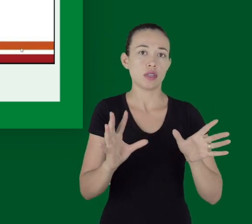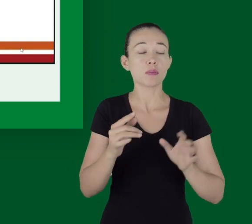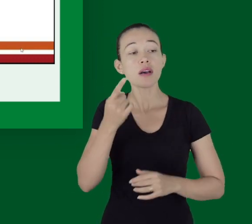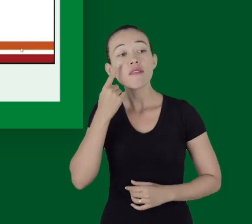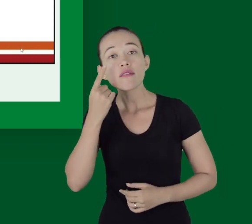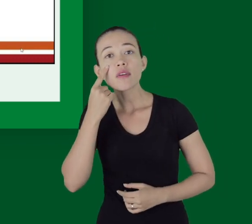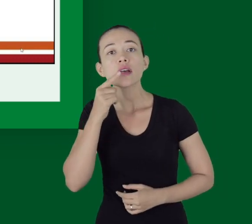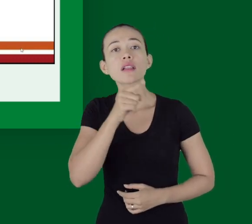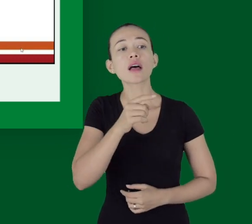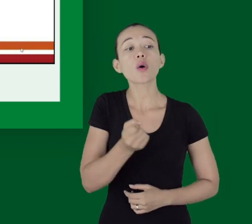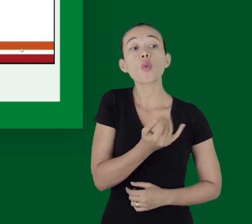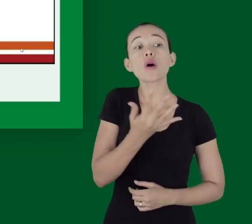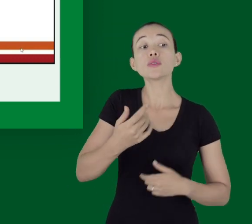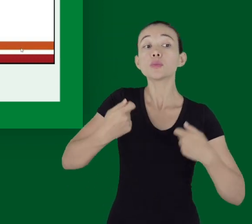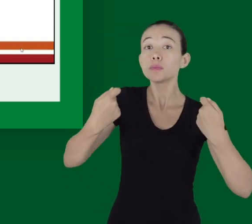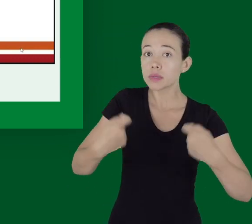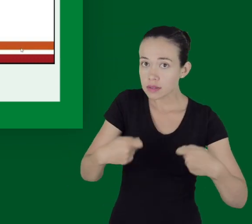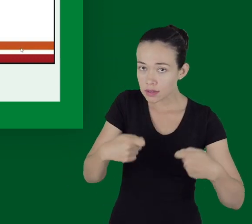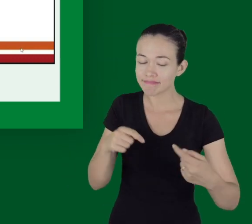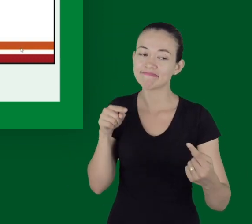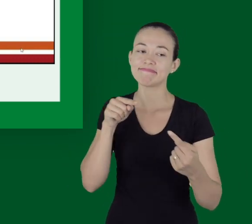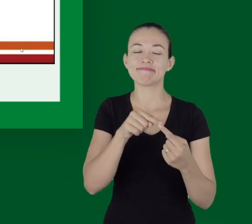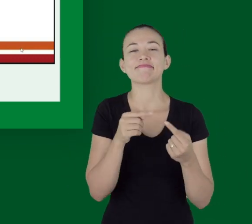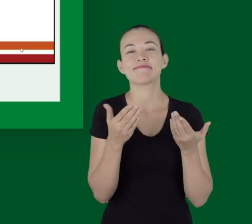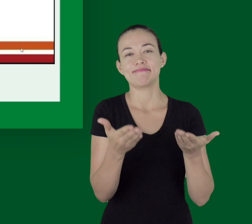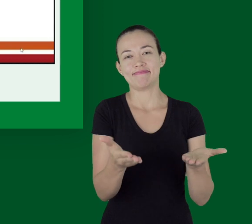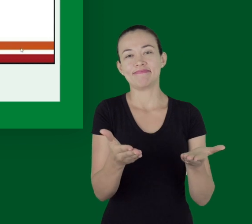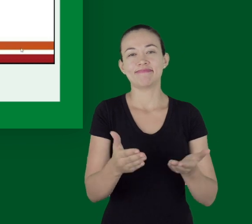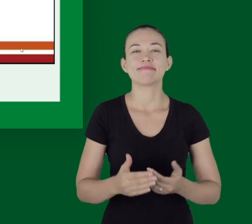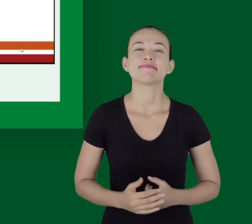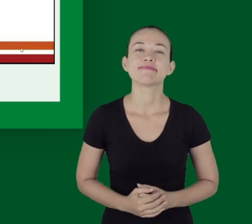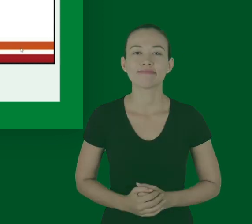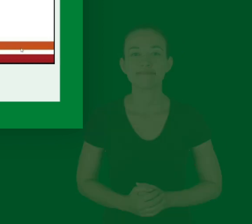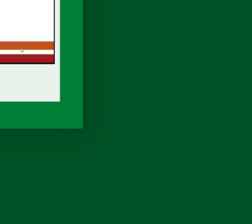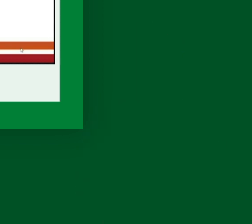oferta de oxigênio a depender da evolução de cada caso, né?